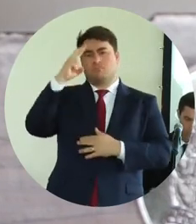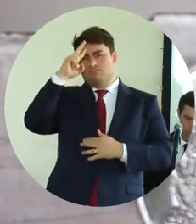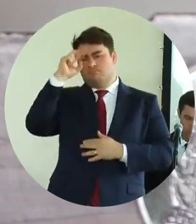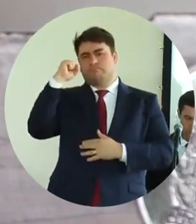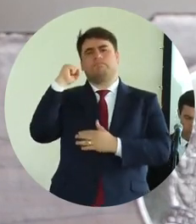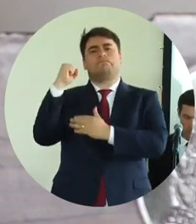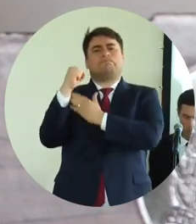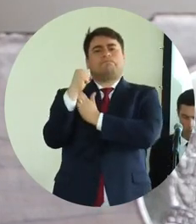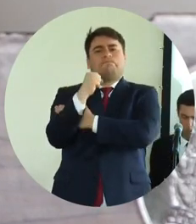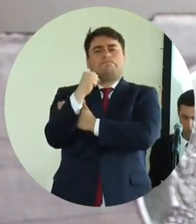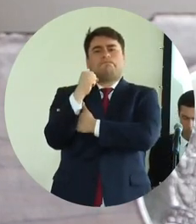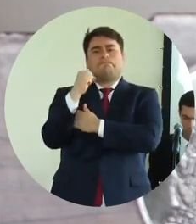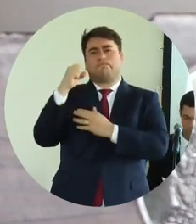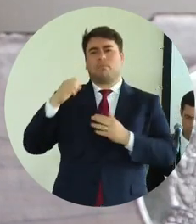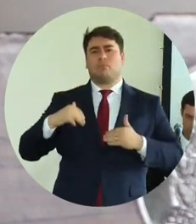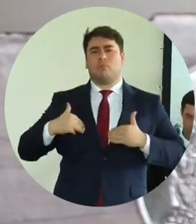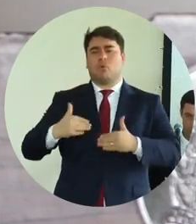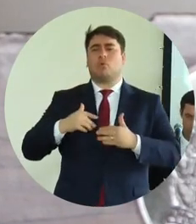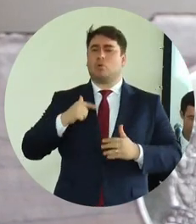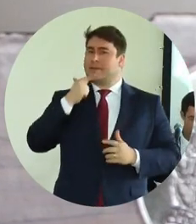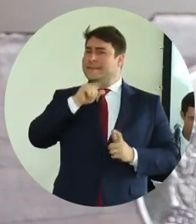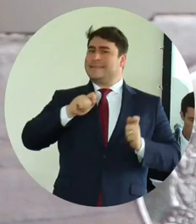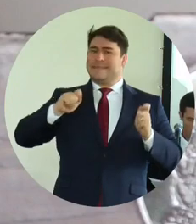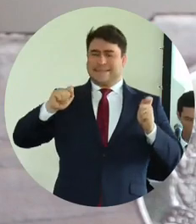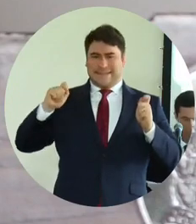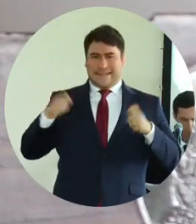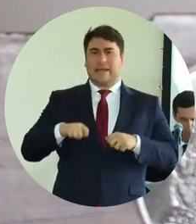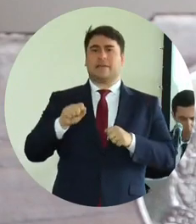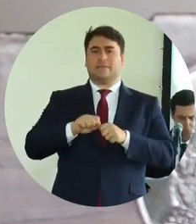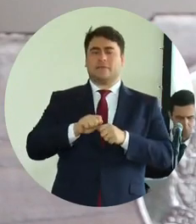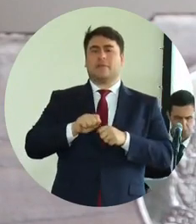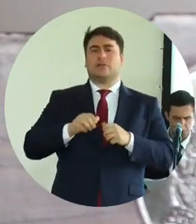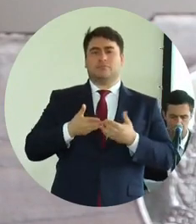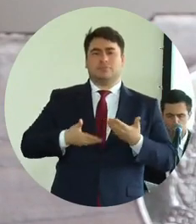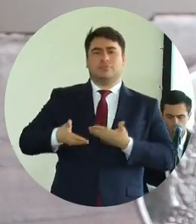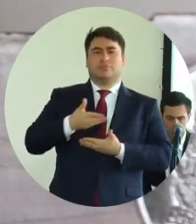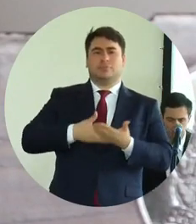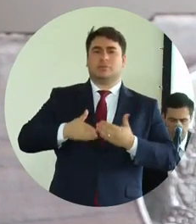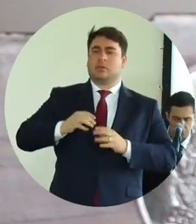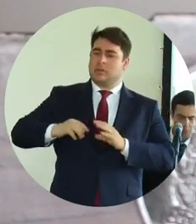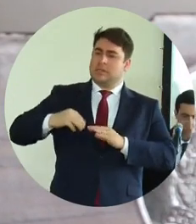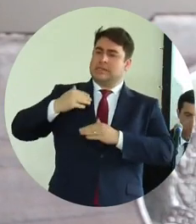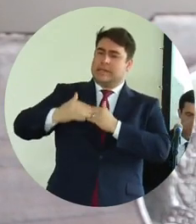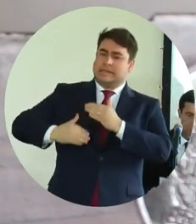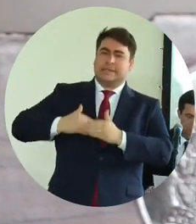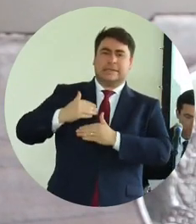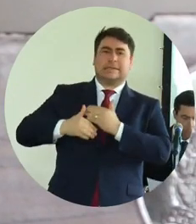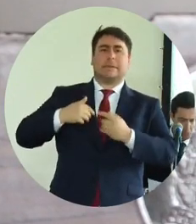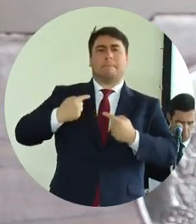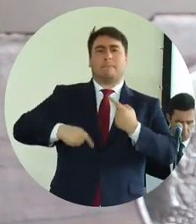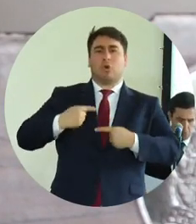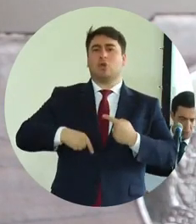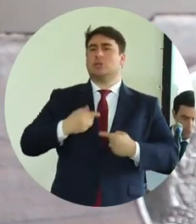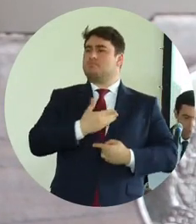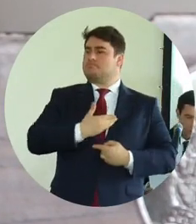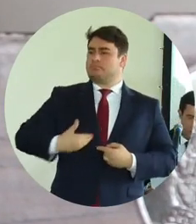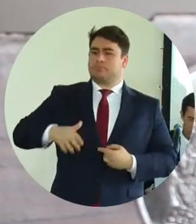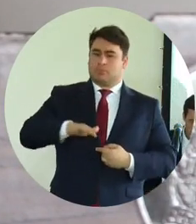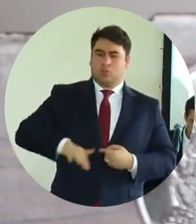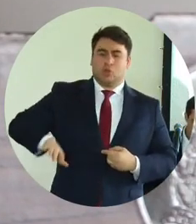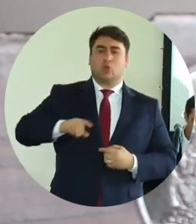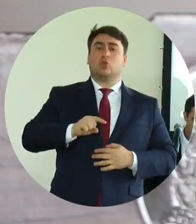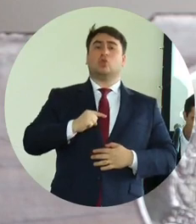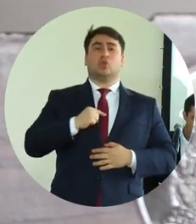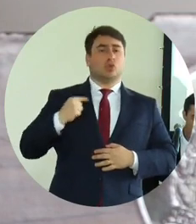forte e muito mais capaz de fazer girar a roda da política pública do